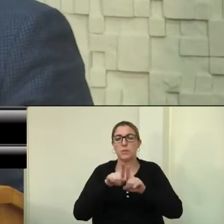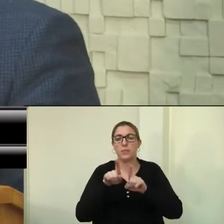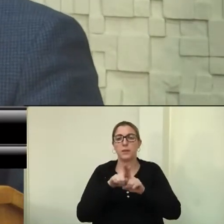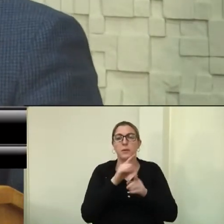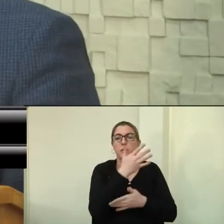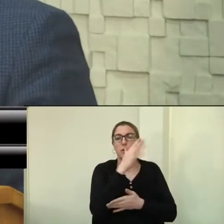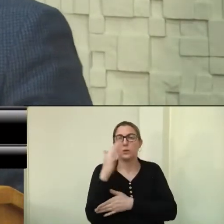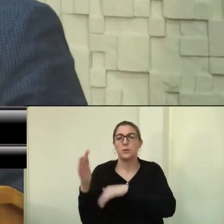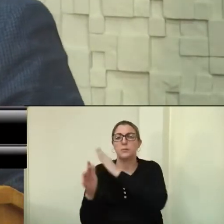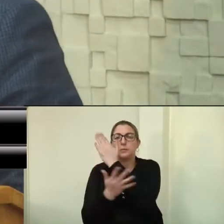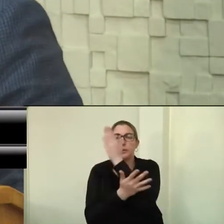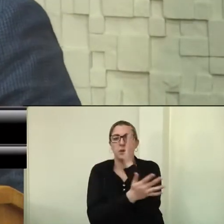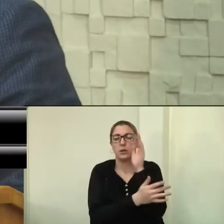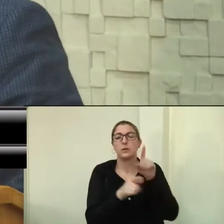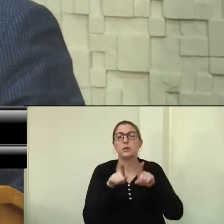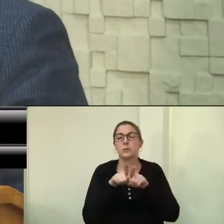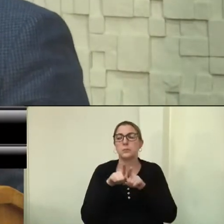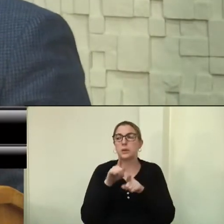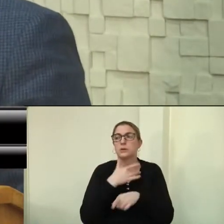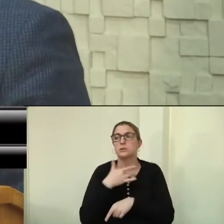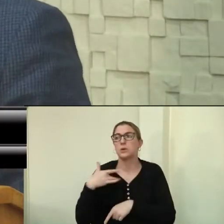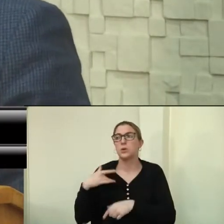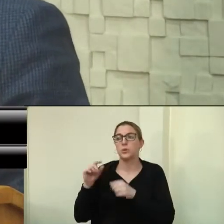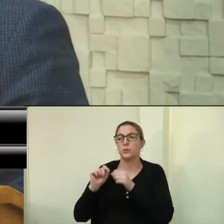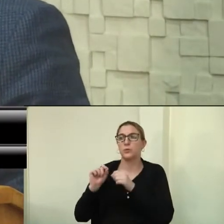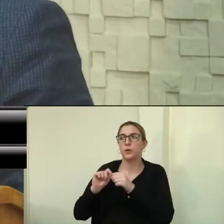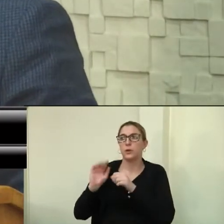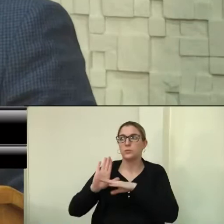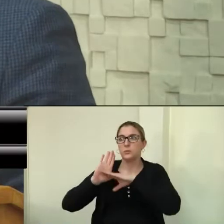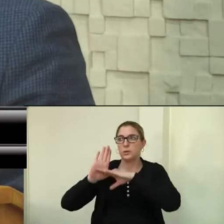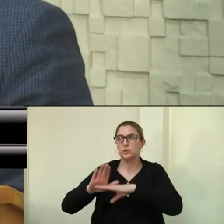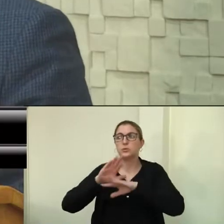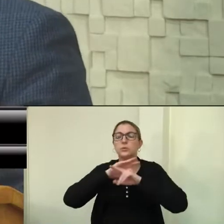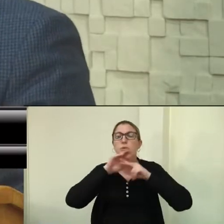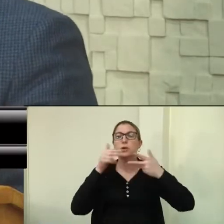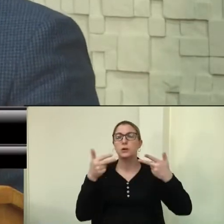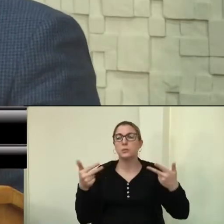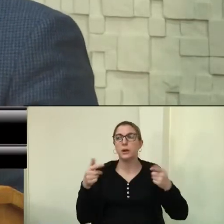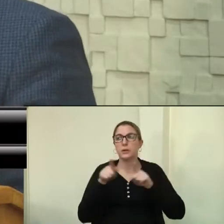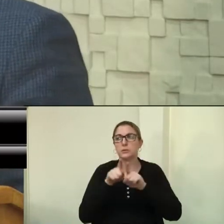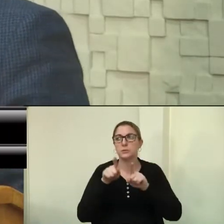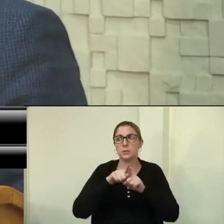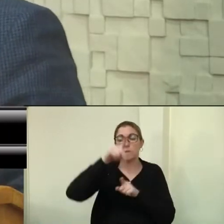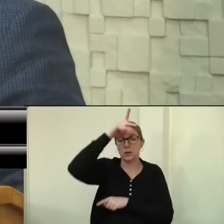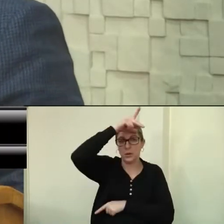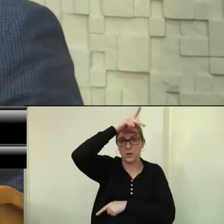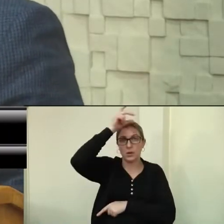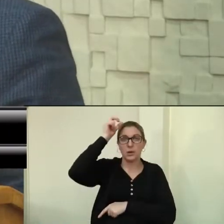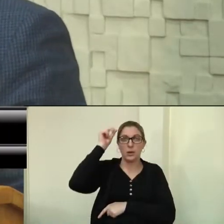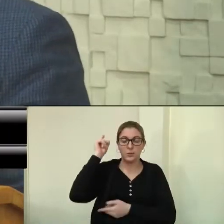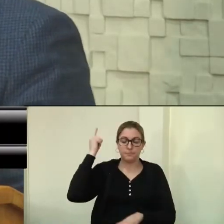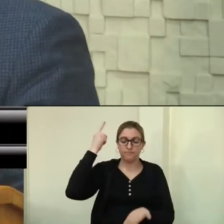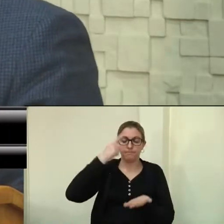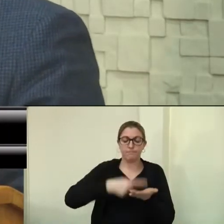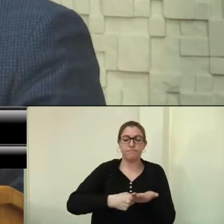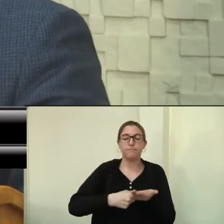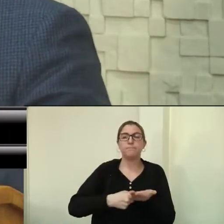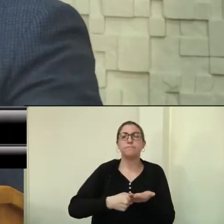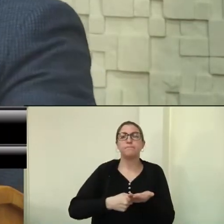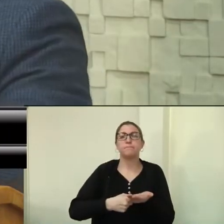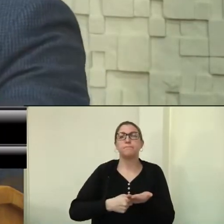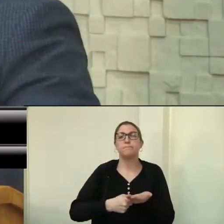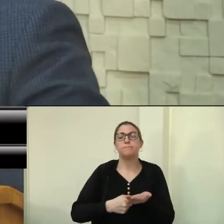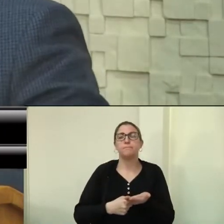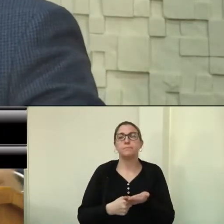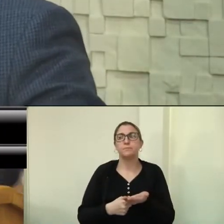Saúde estão fazendo com relação à causa animal, e a própria Prefeitura se comprometeu a viabilizar que ele